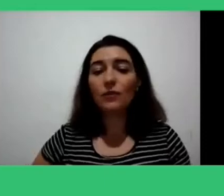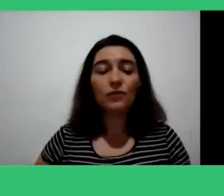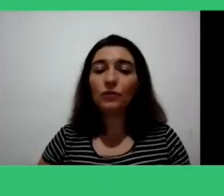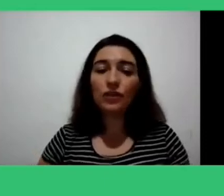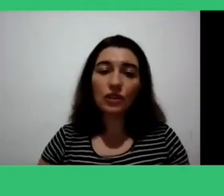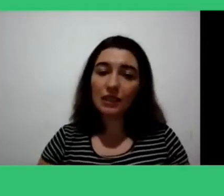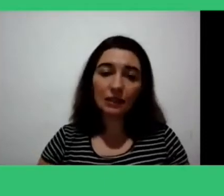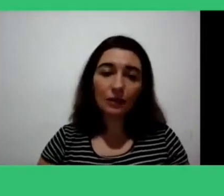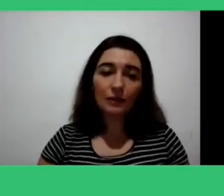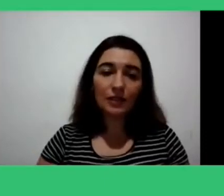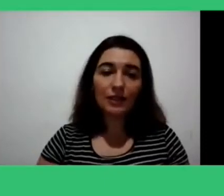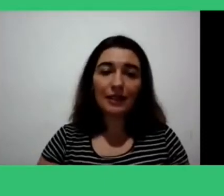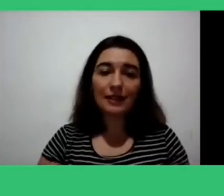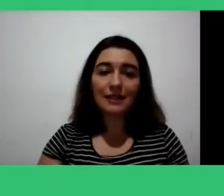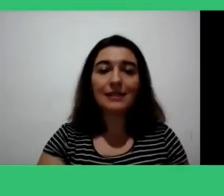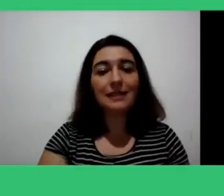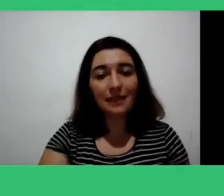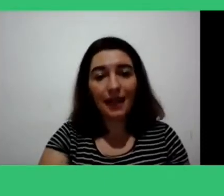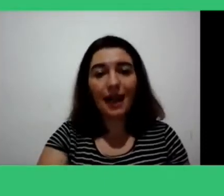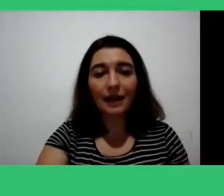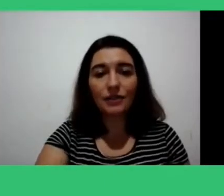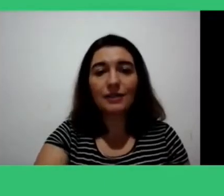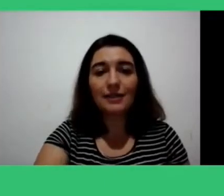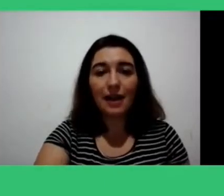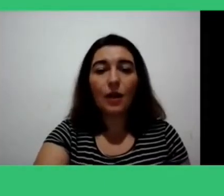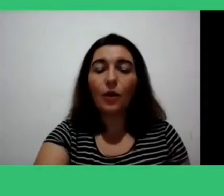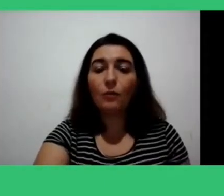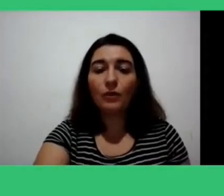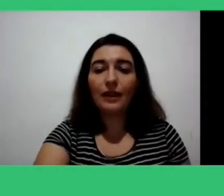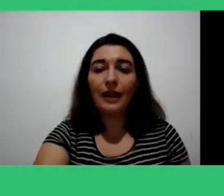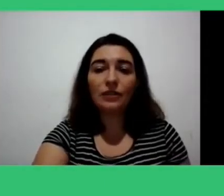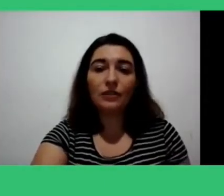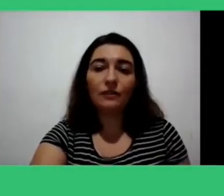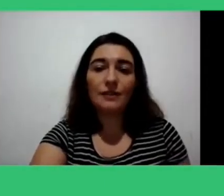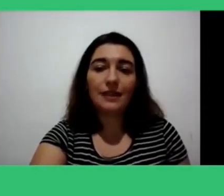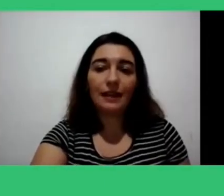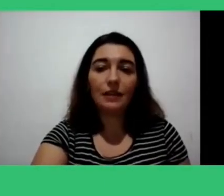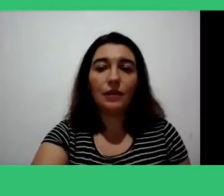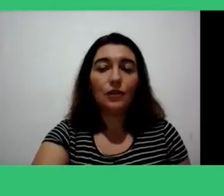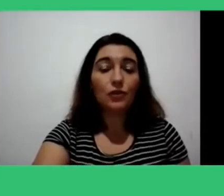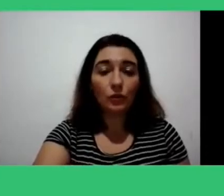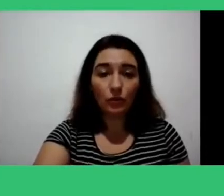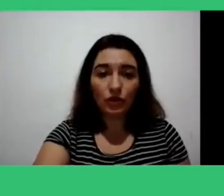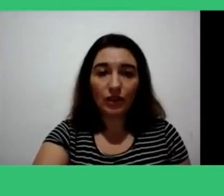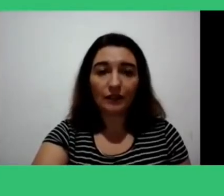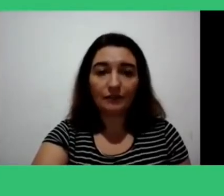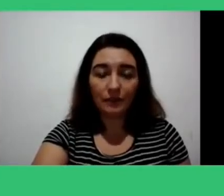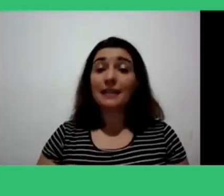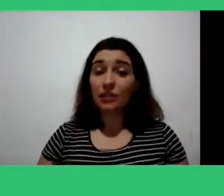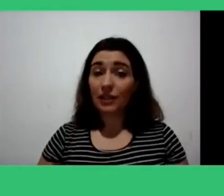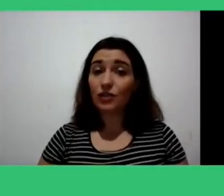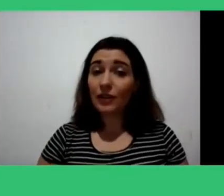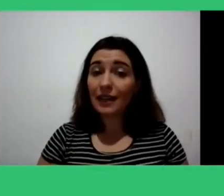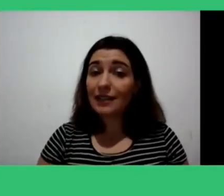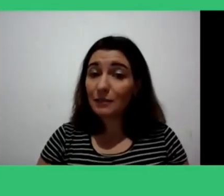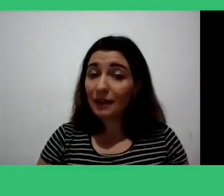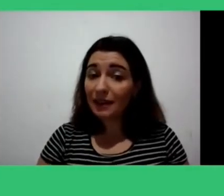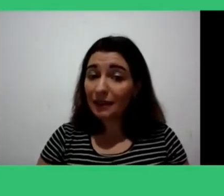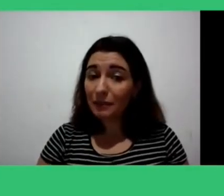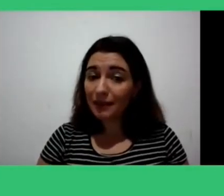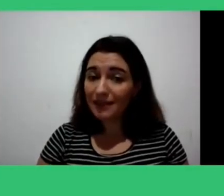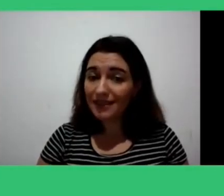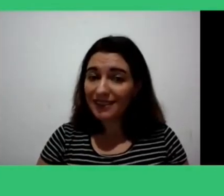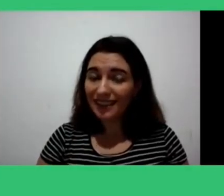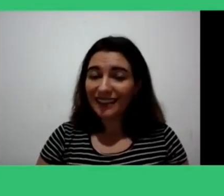sinais vão surgindo à medida que as necessidades comunicativas aí surgem. Existe regionalismo